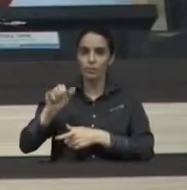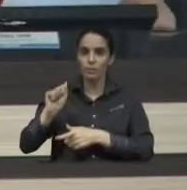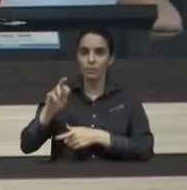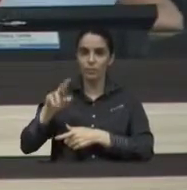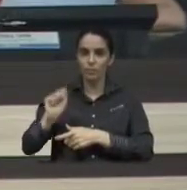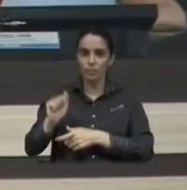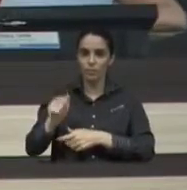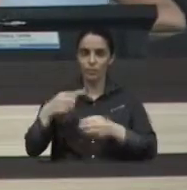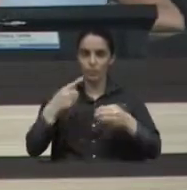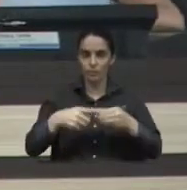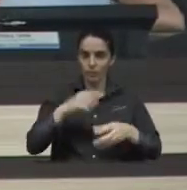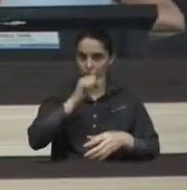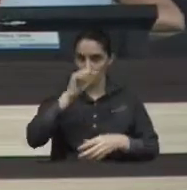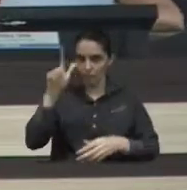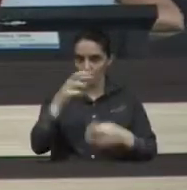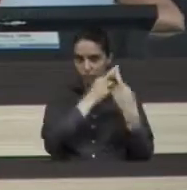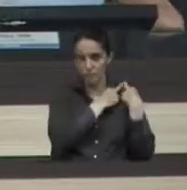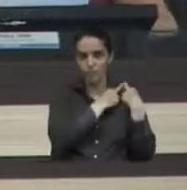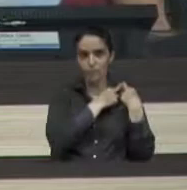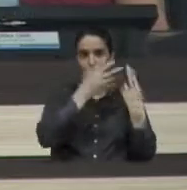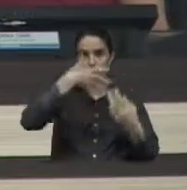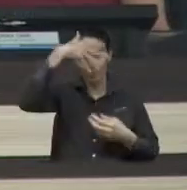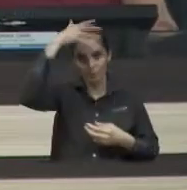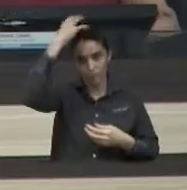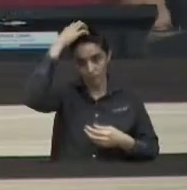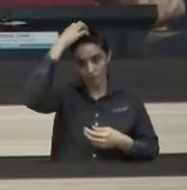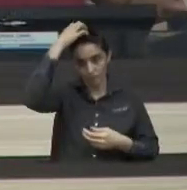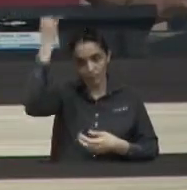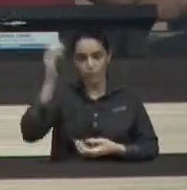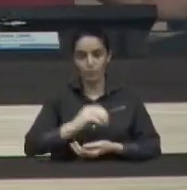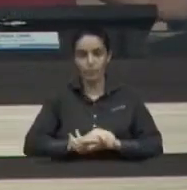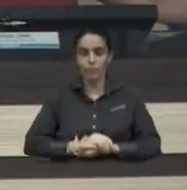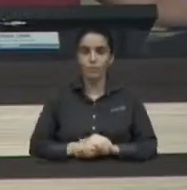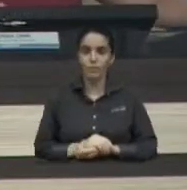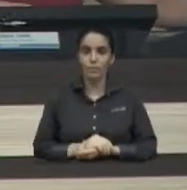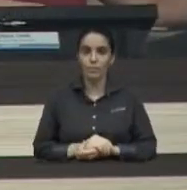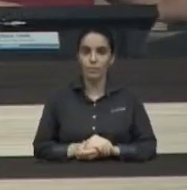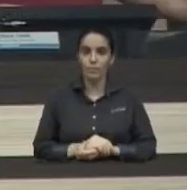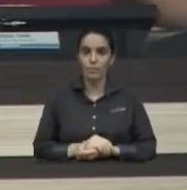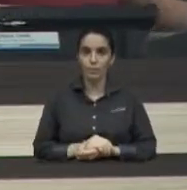de Limeira. Vereador Darcy Reis de Souza.